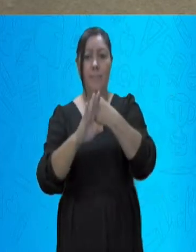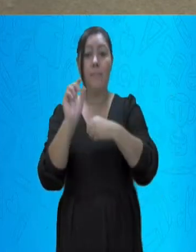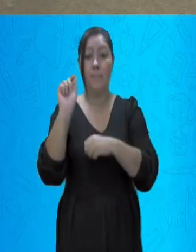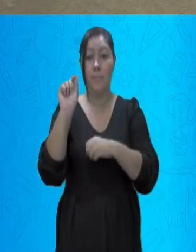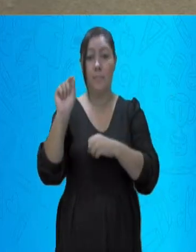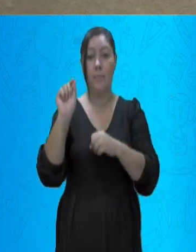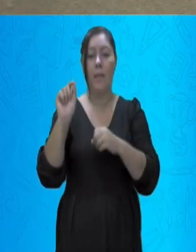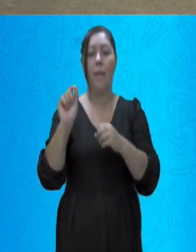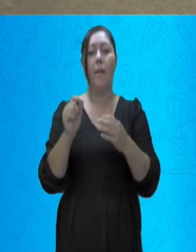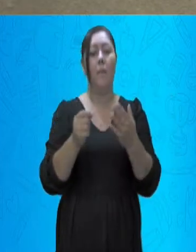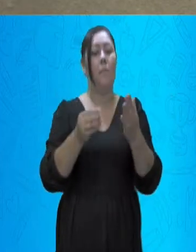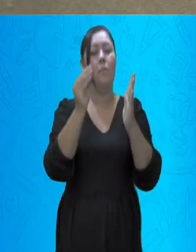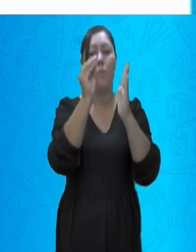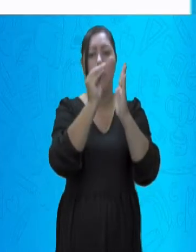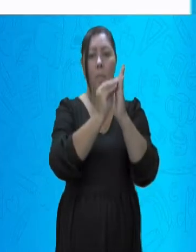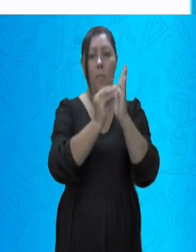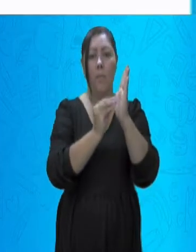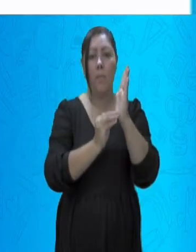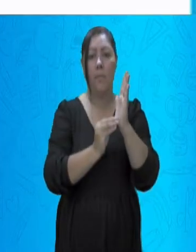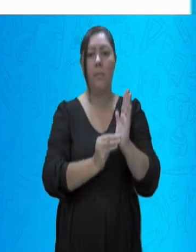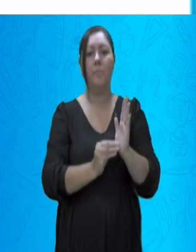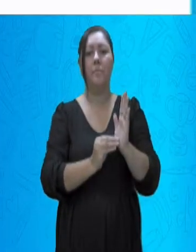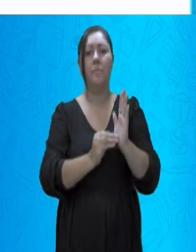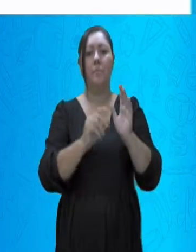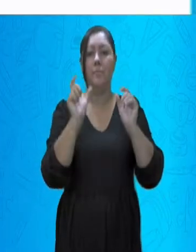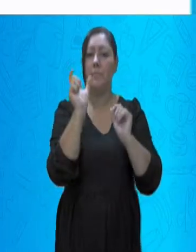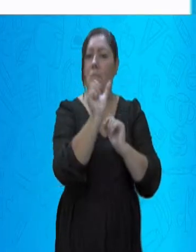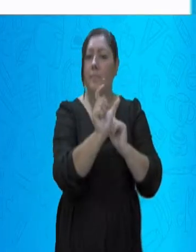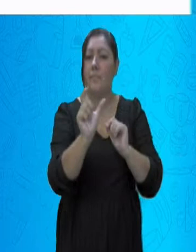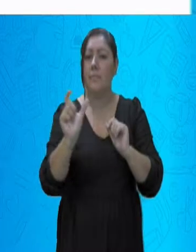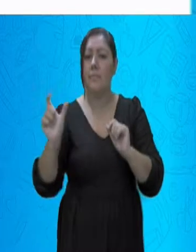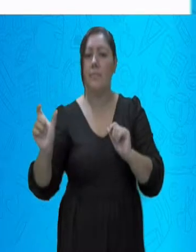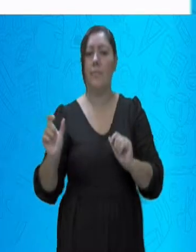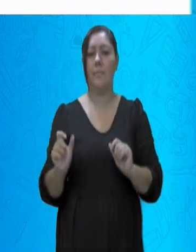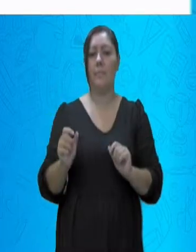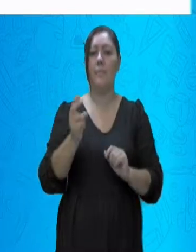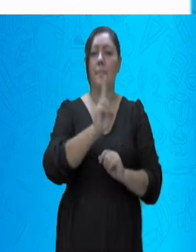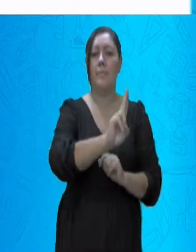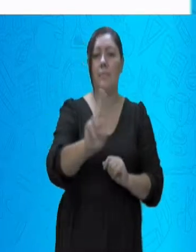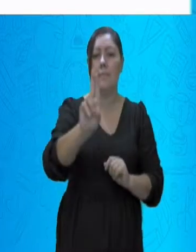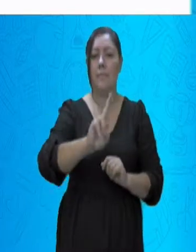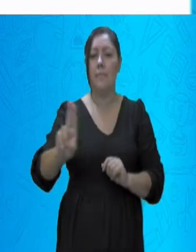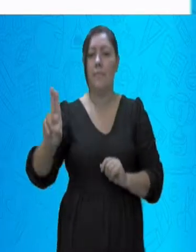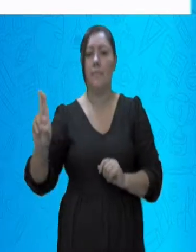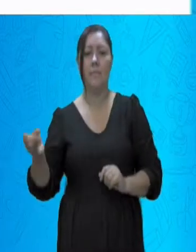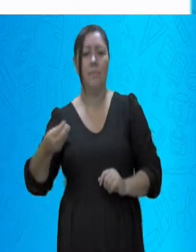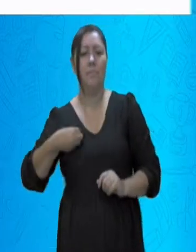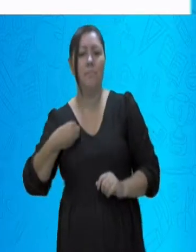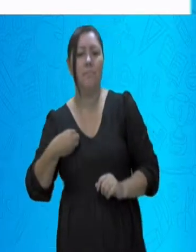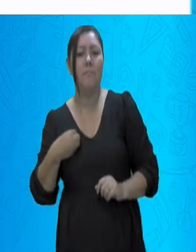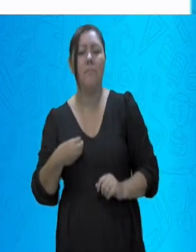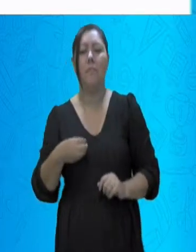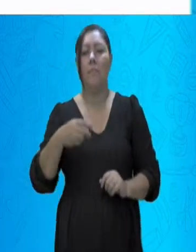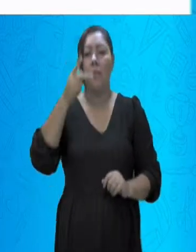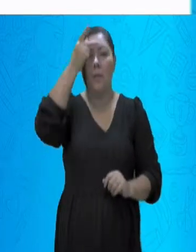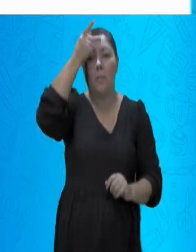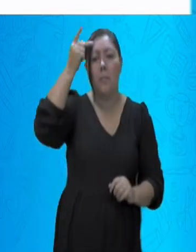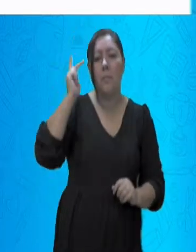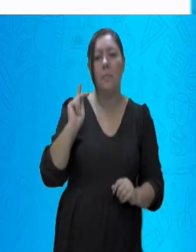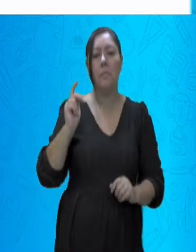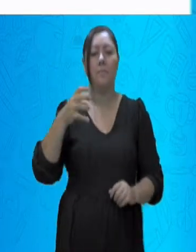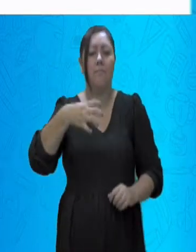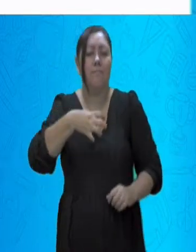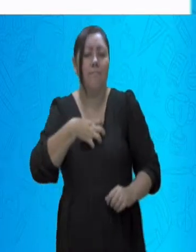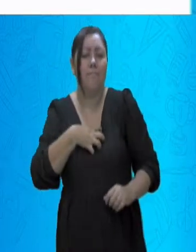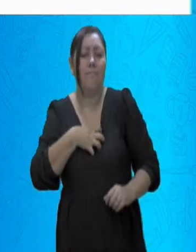classe de palavras que dá nome a seres, coisas, sentimentos,